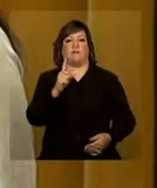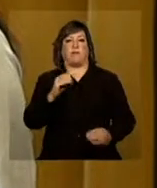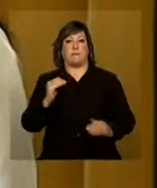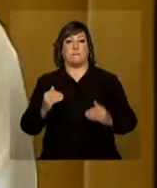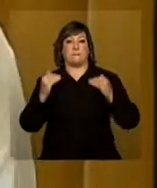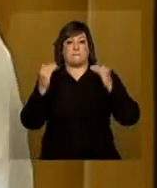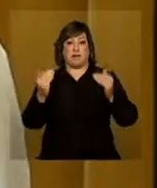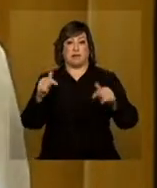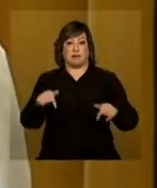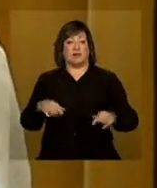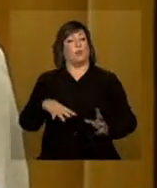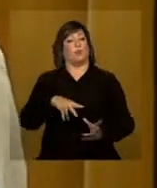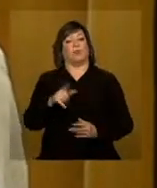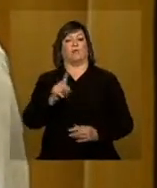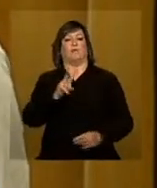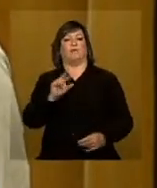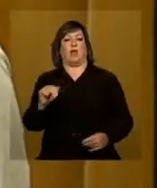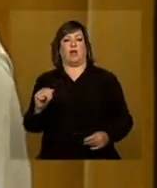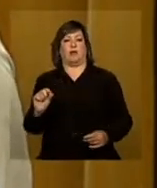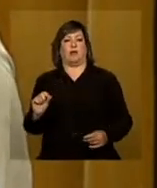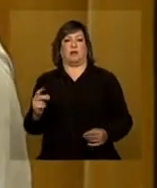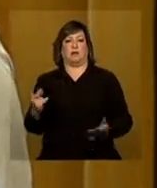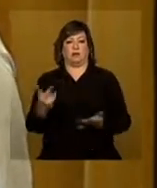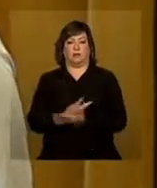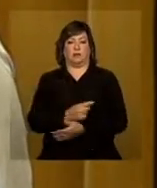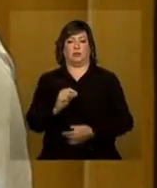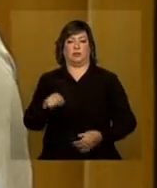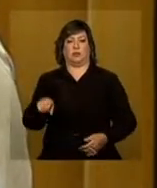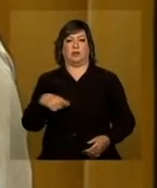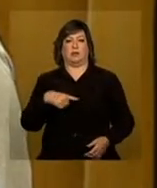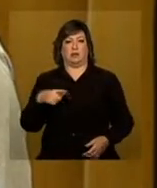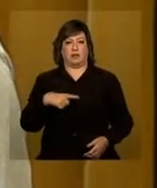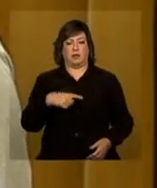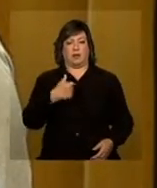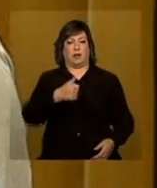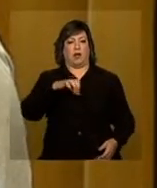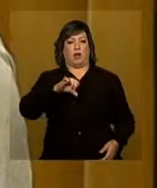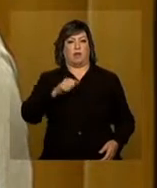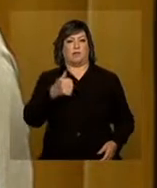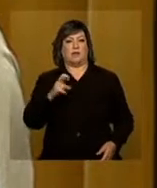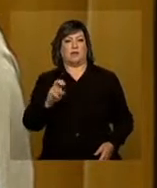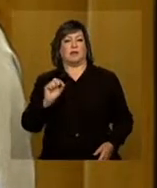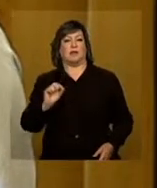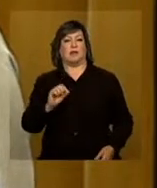mundo não vai atingir a meta 4 do milênio